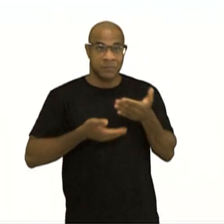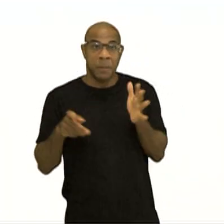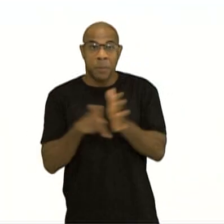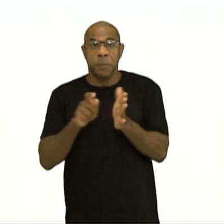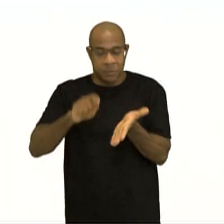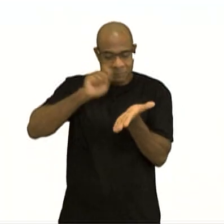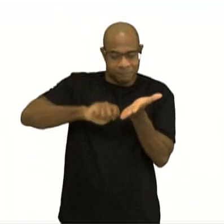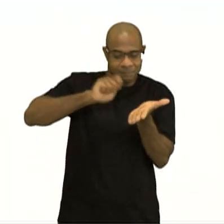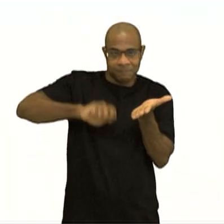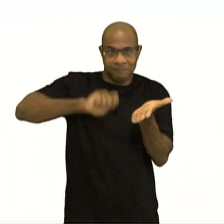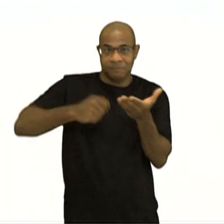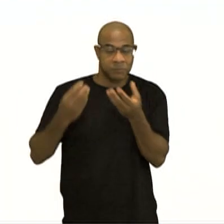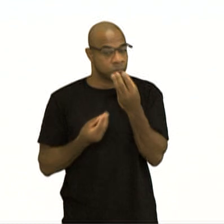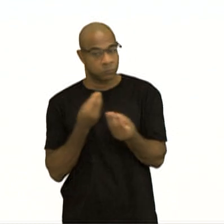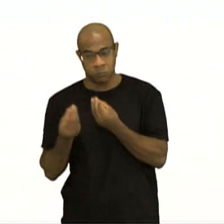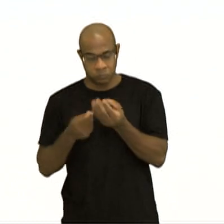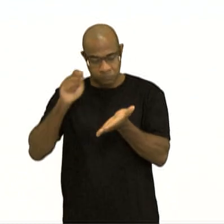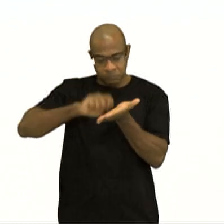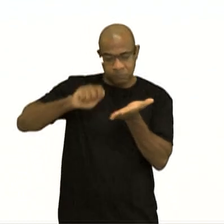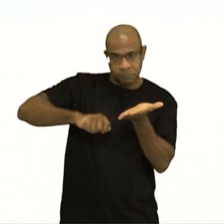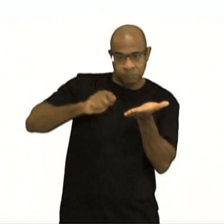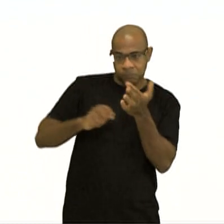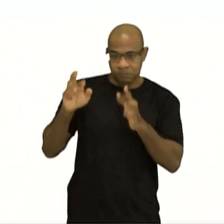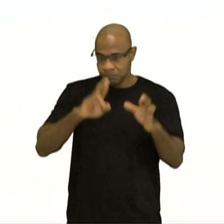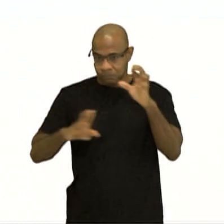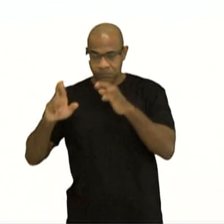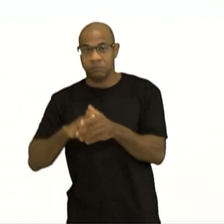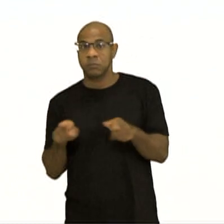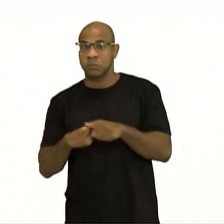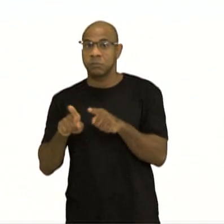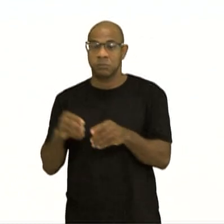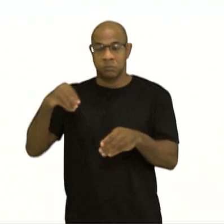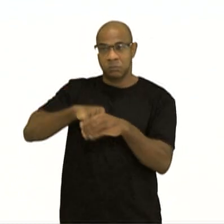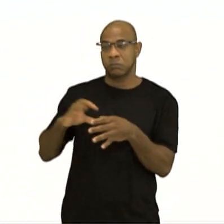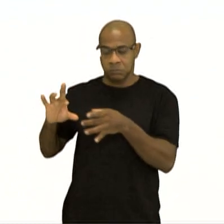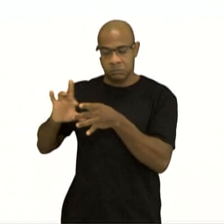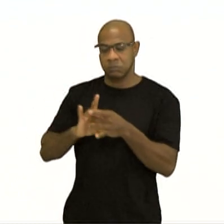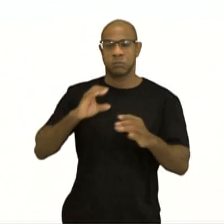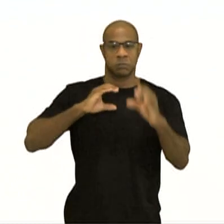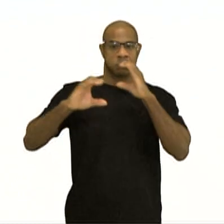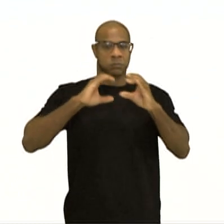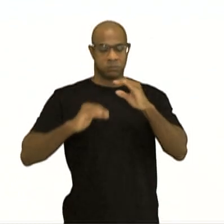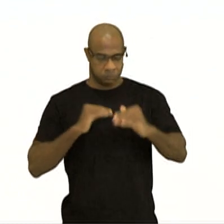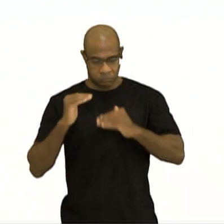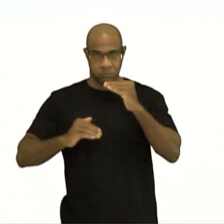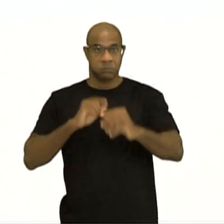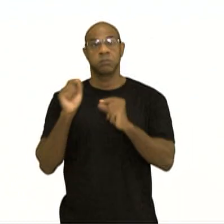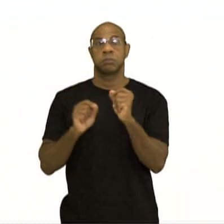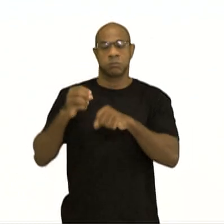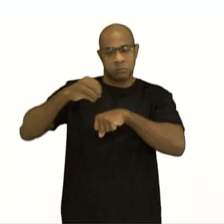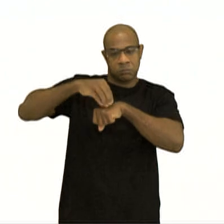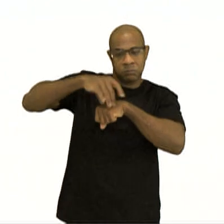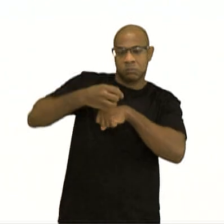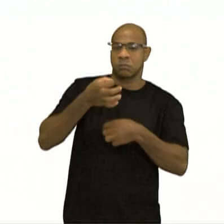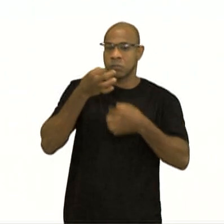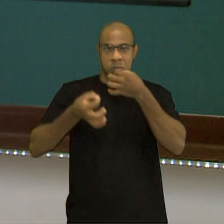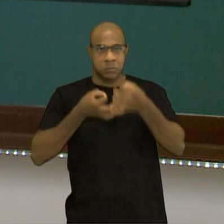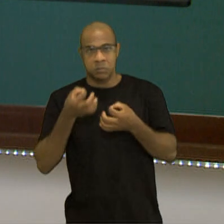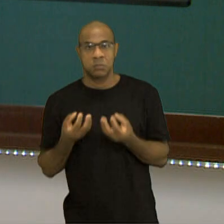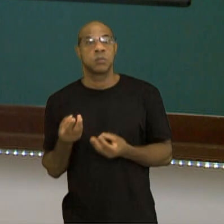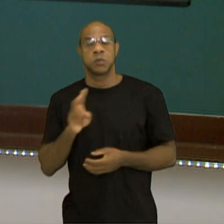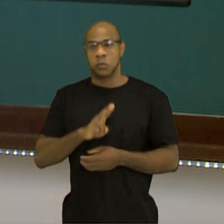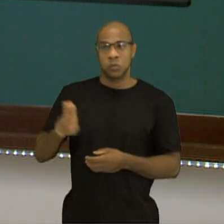que é o objetivo da aula de hoje? Avaliar a própria produção escrita e a de colegas, com base no